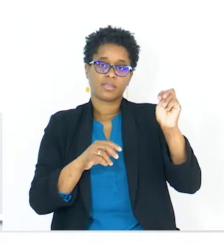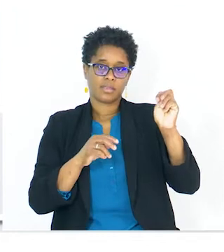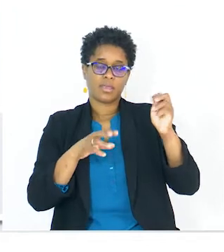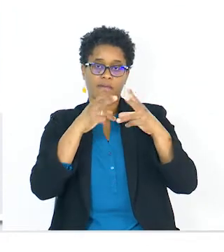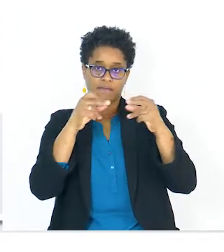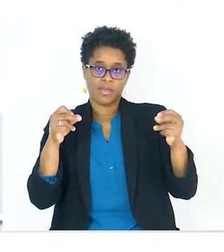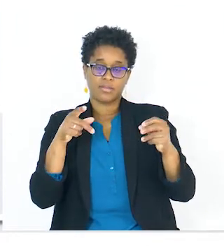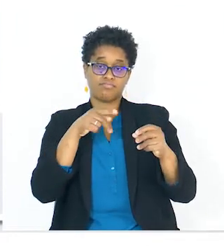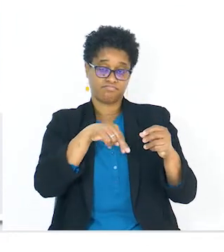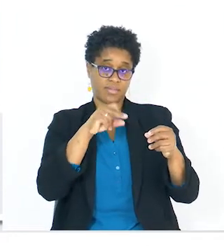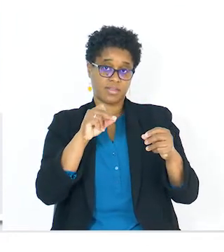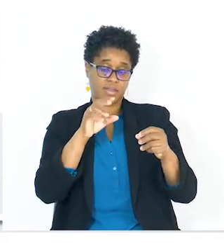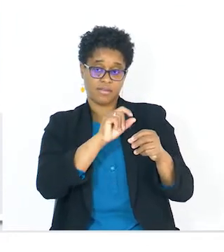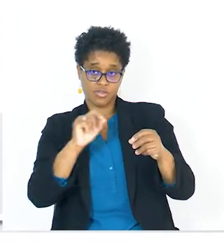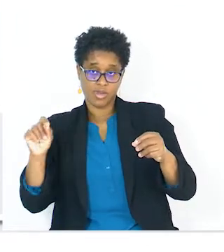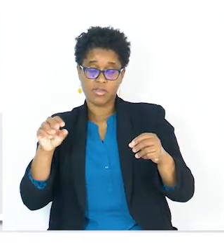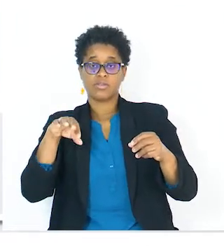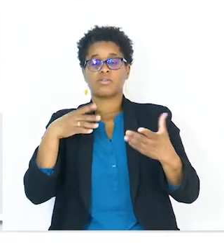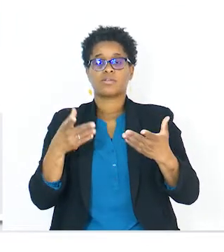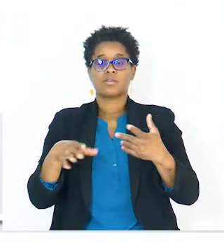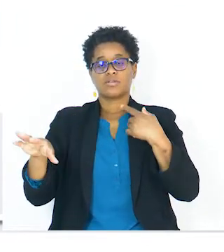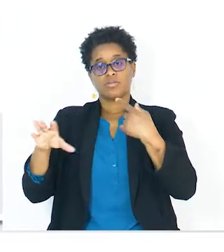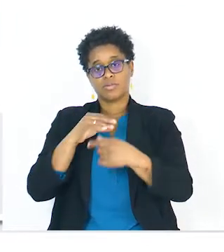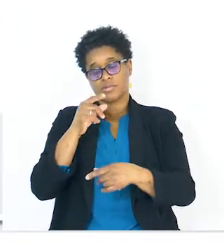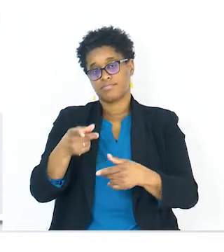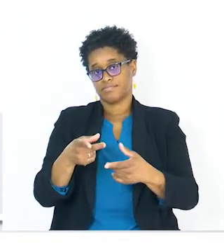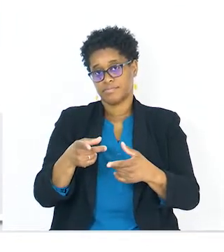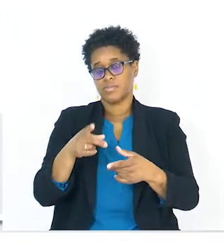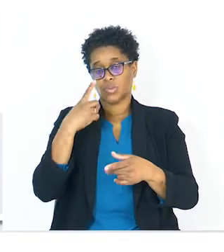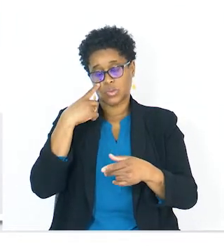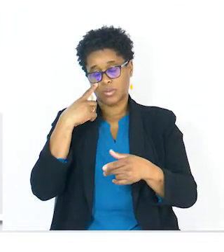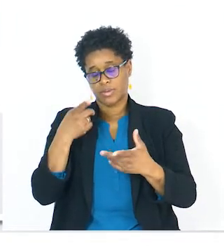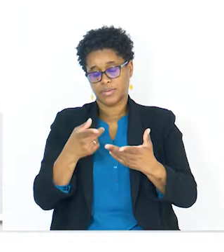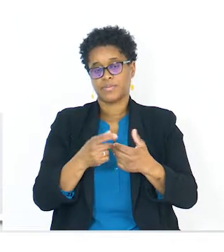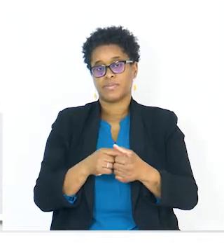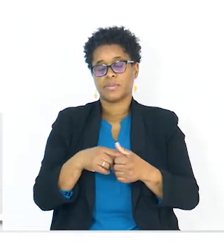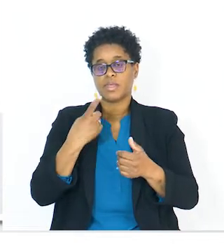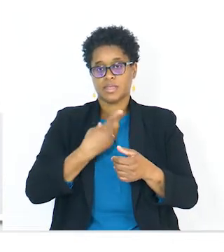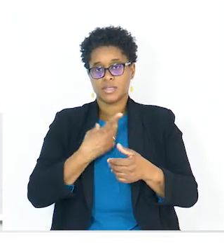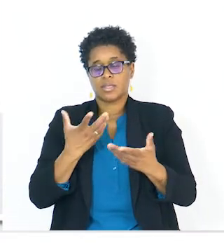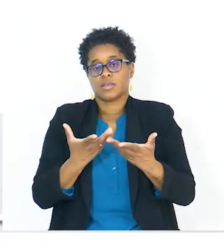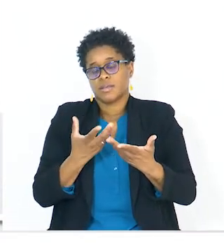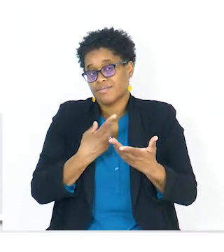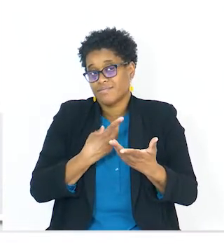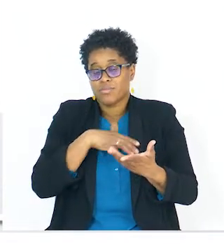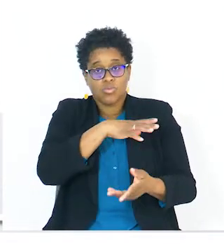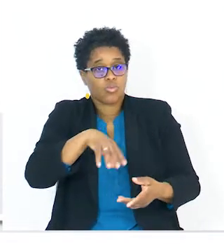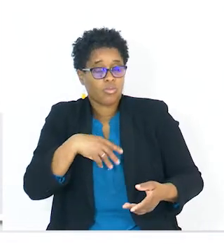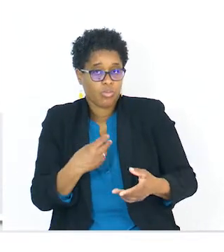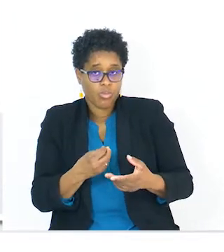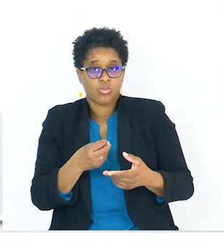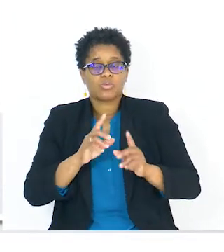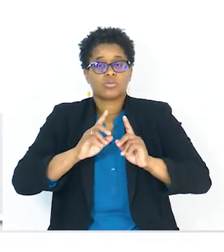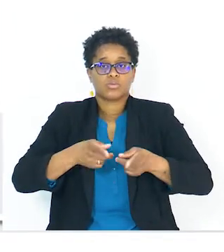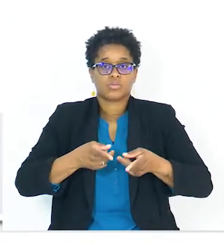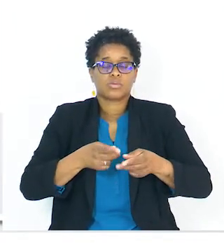frase. É no espaço que se adquire os conhecimentos acerca do mundo a